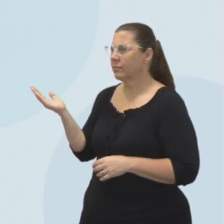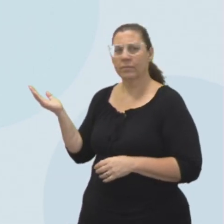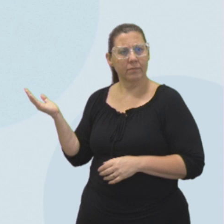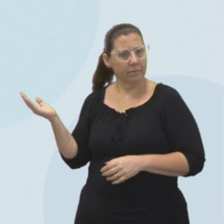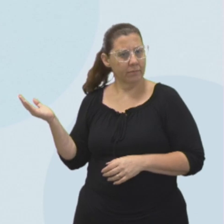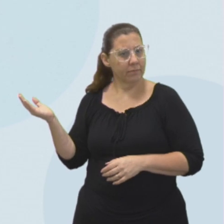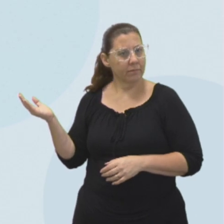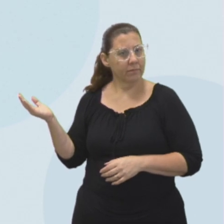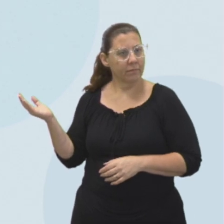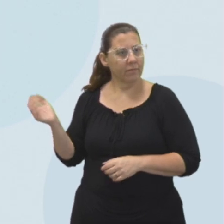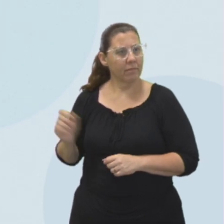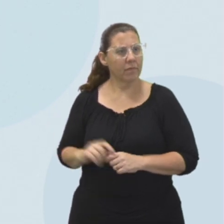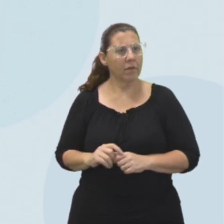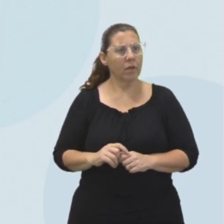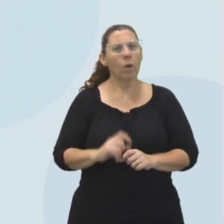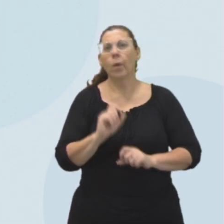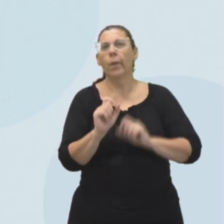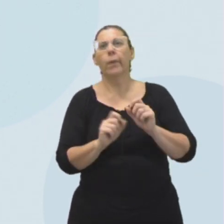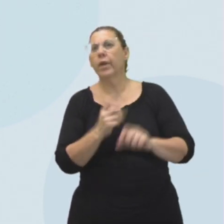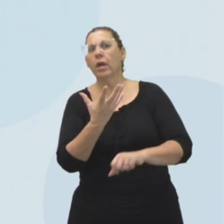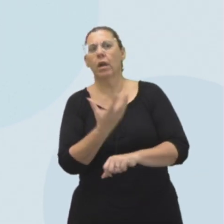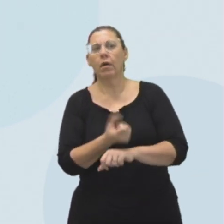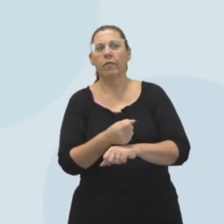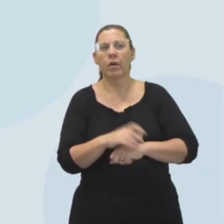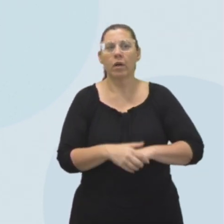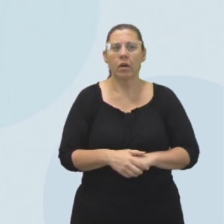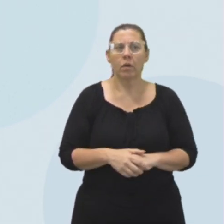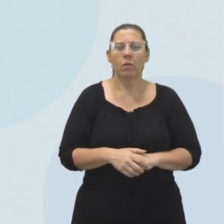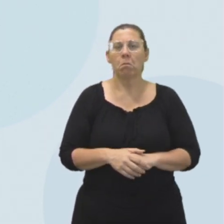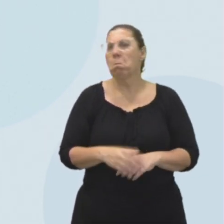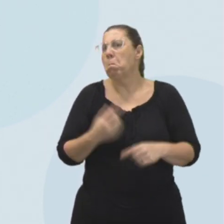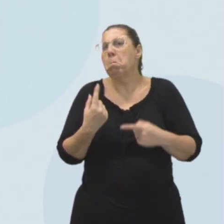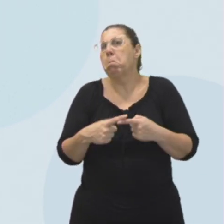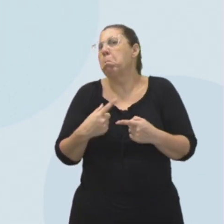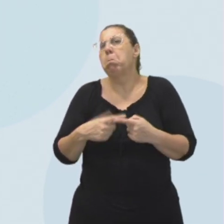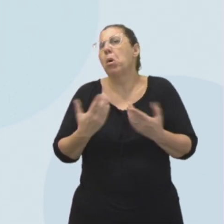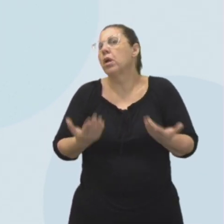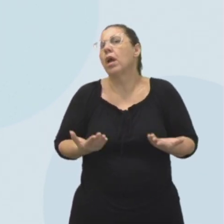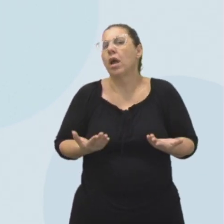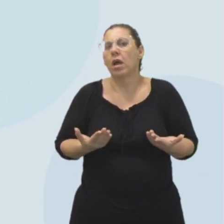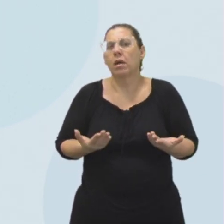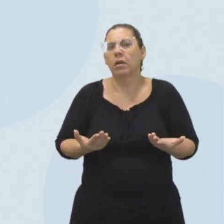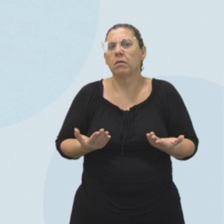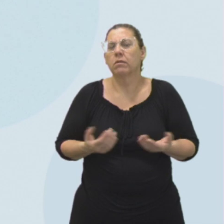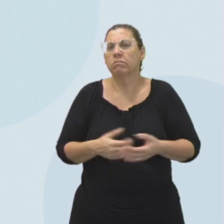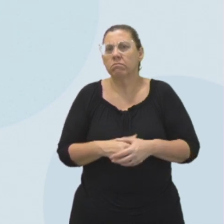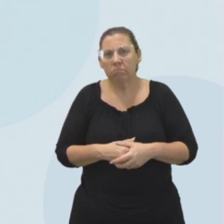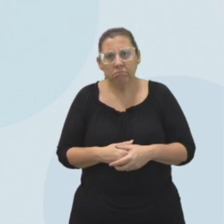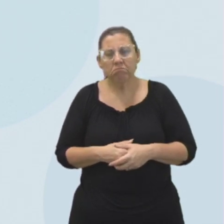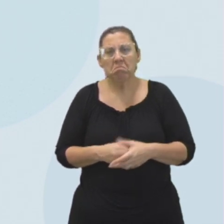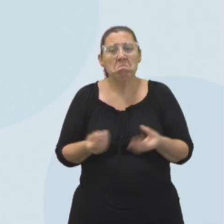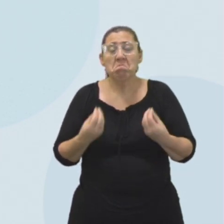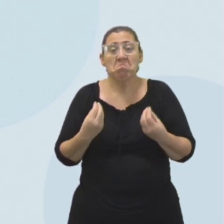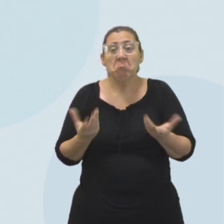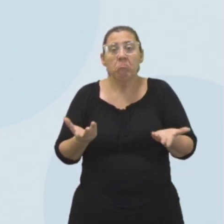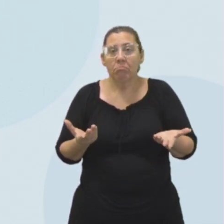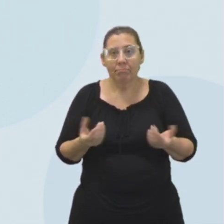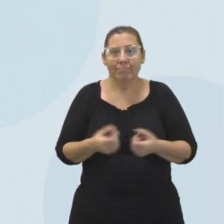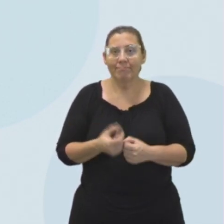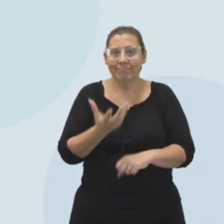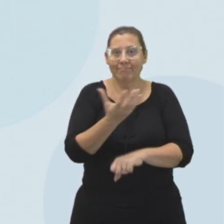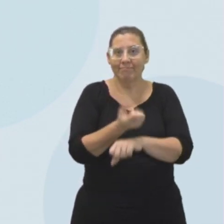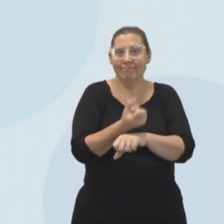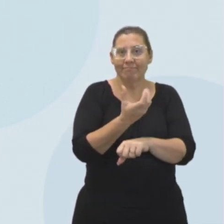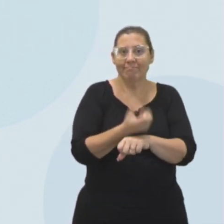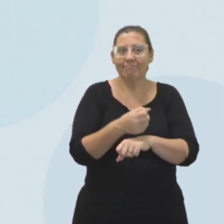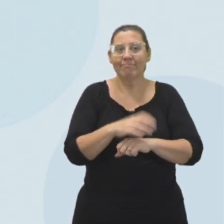Então, aqui, o que gravar, qual é a finalidade, qual é a intencionalidade, né? Como a gente está falando isso desde o